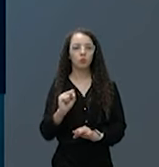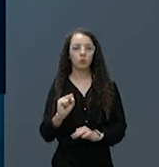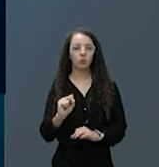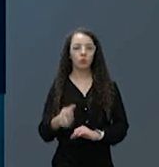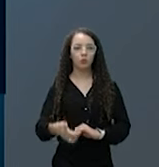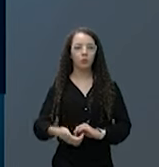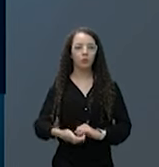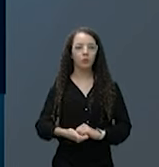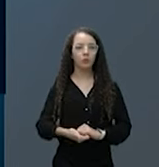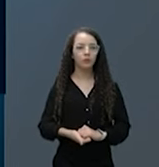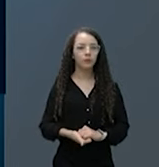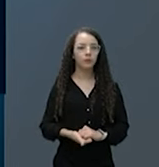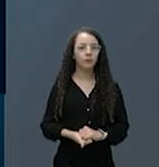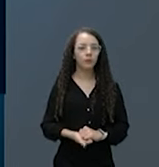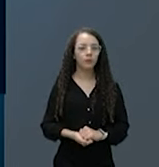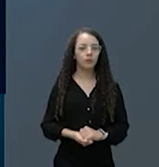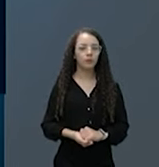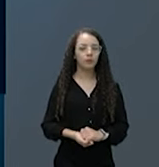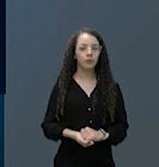29. Conflito de competência.